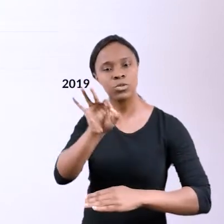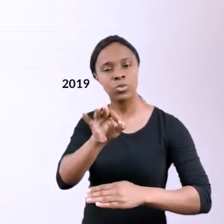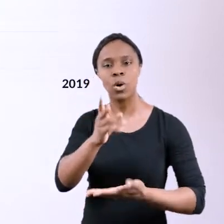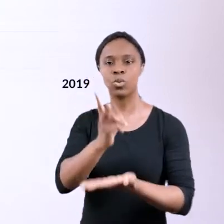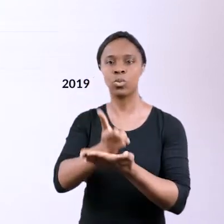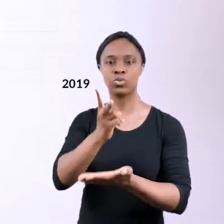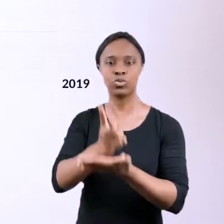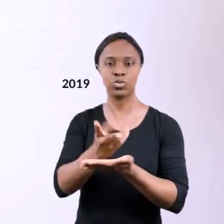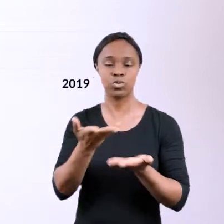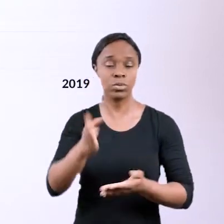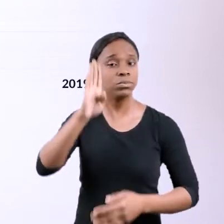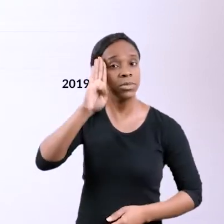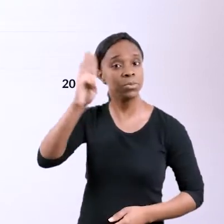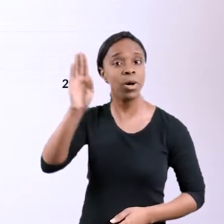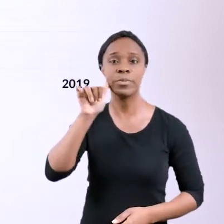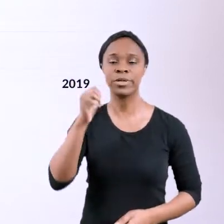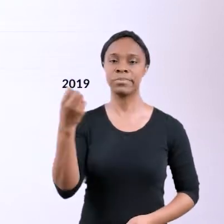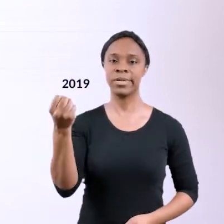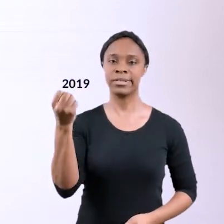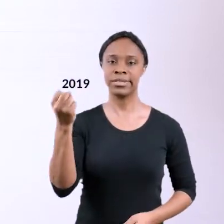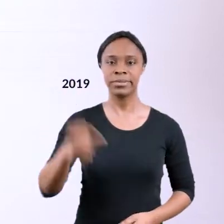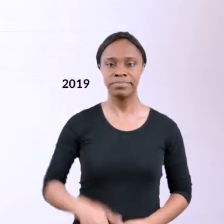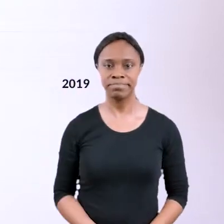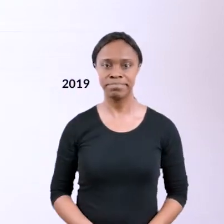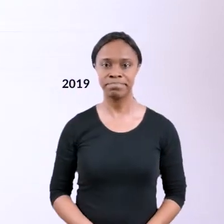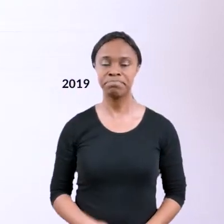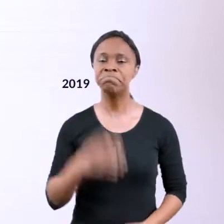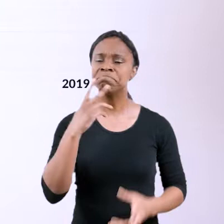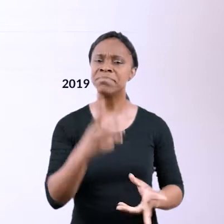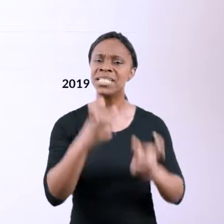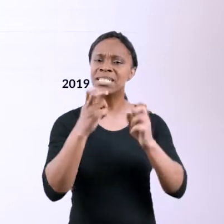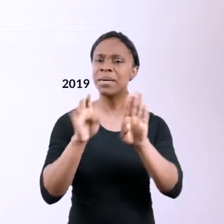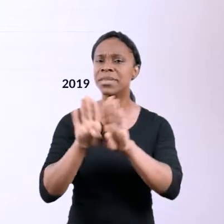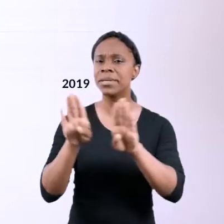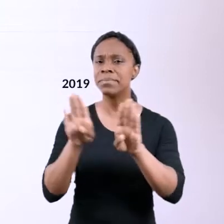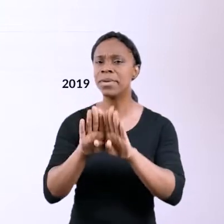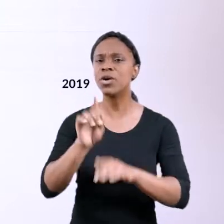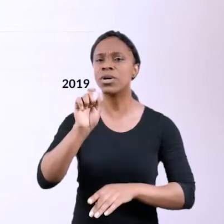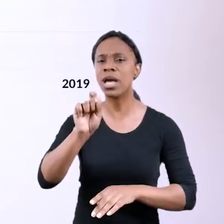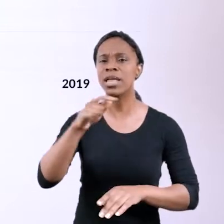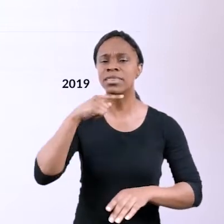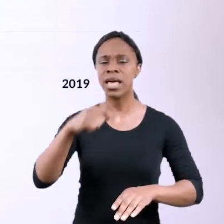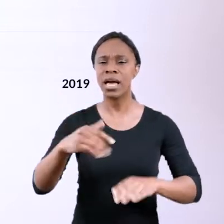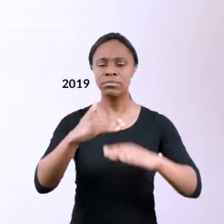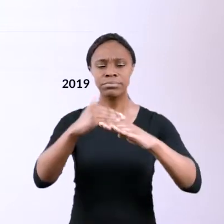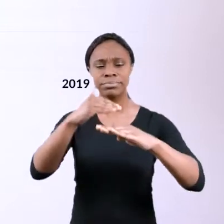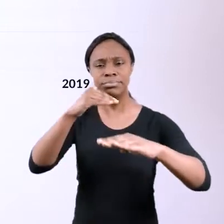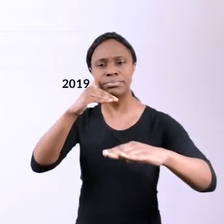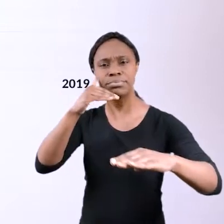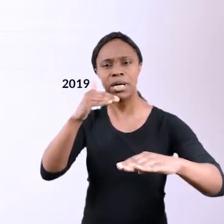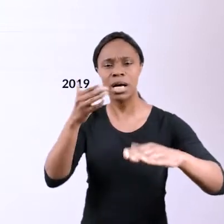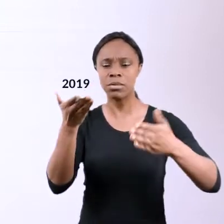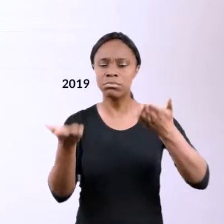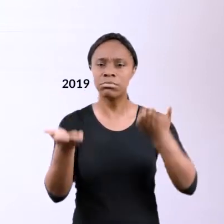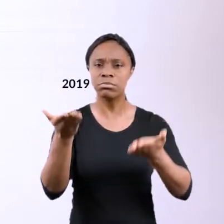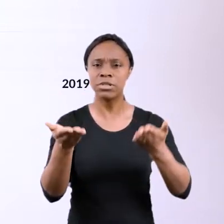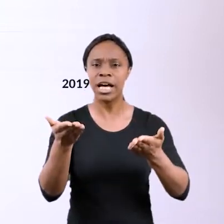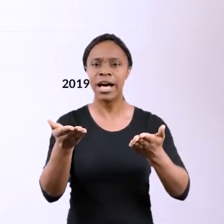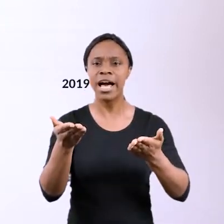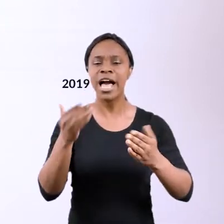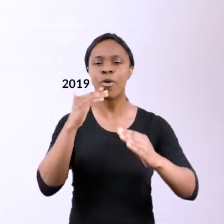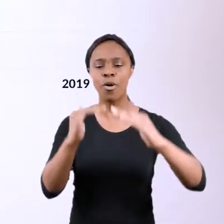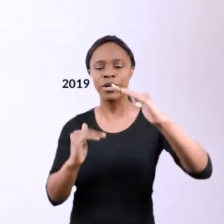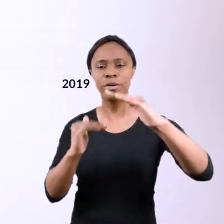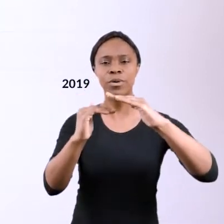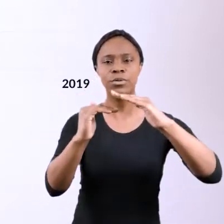mercado, especialmente as mulheres brancas. Percebe-se ainda que há uma tendência de diminuição da desigualdade entre homens